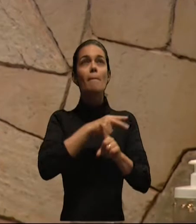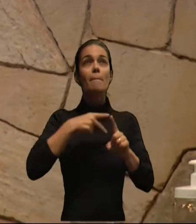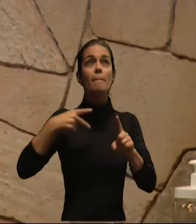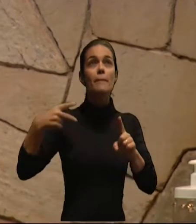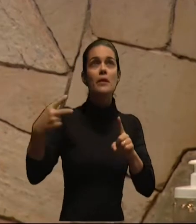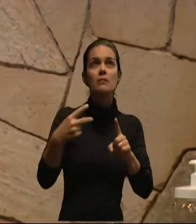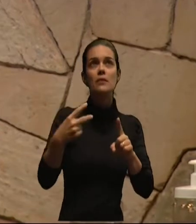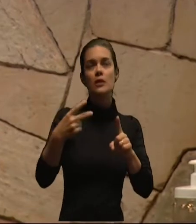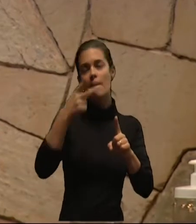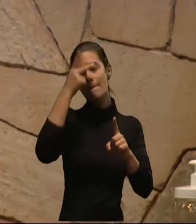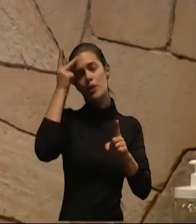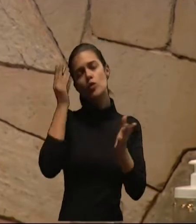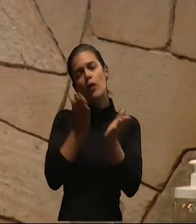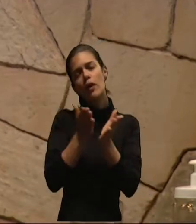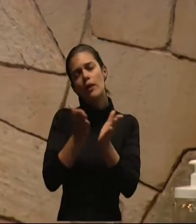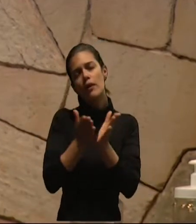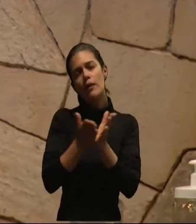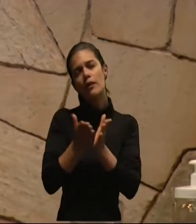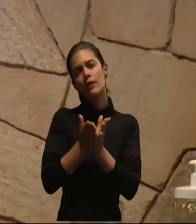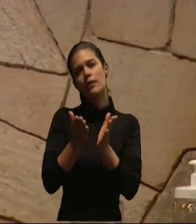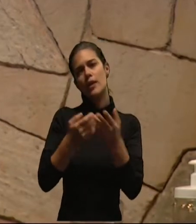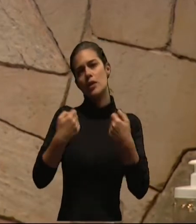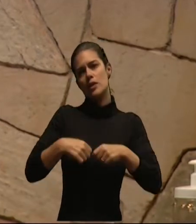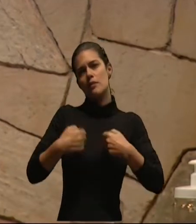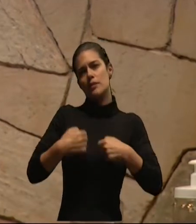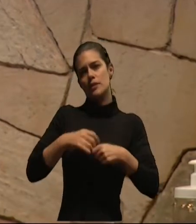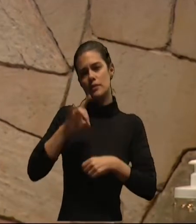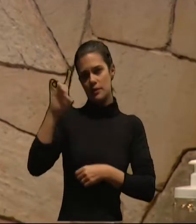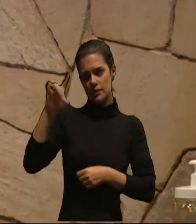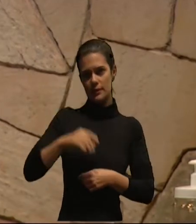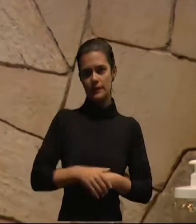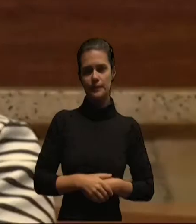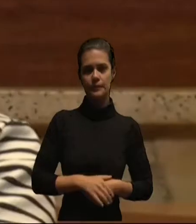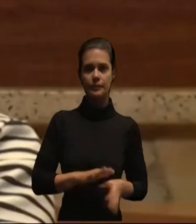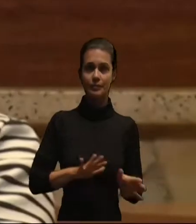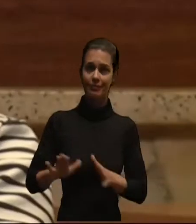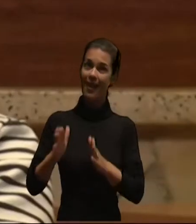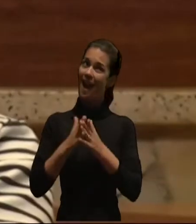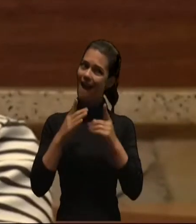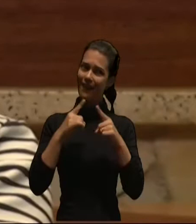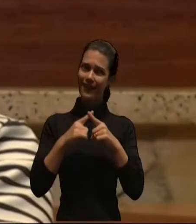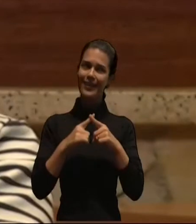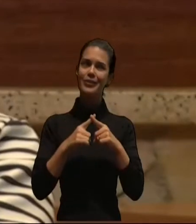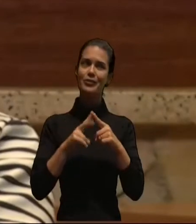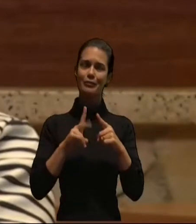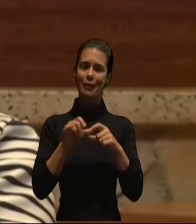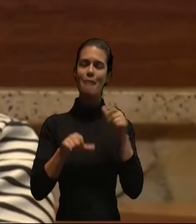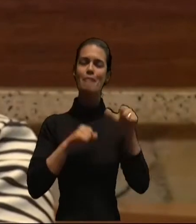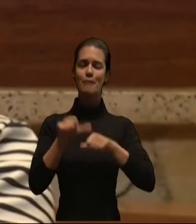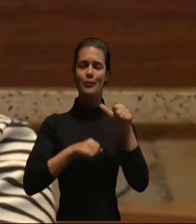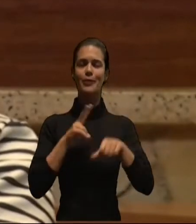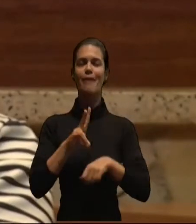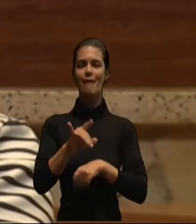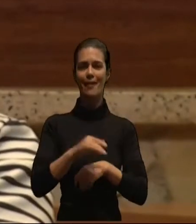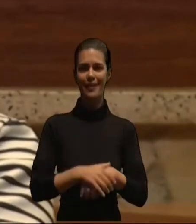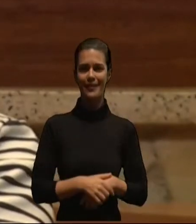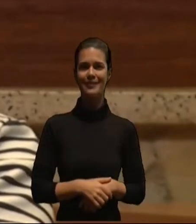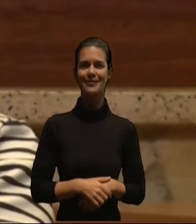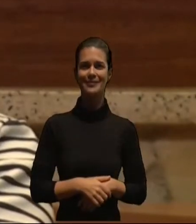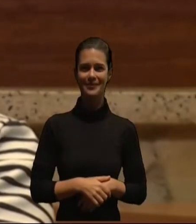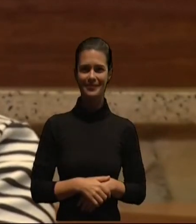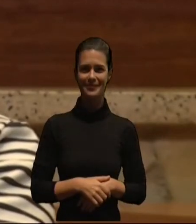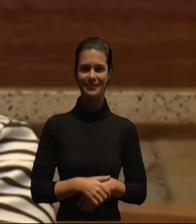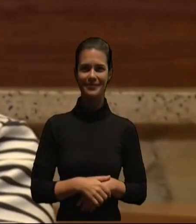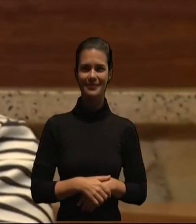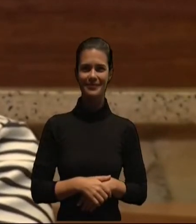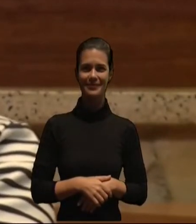do crente, da dependência do Senhor? Pastor, a igreja não será a mesma. As pessoas que muitas vezes